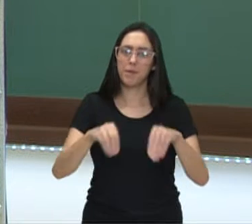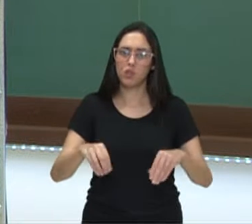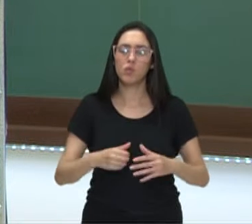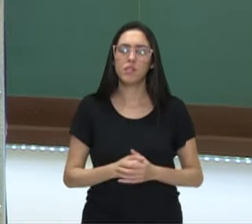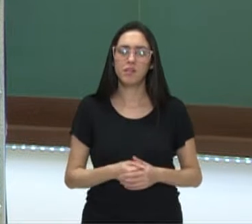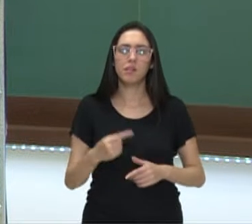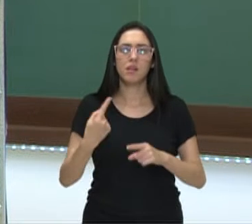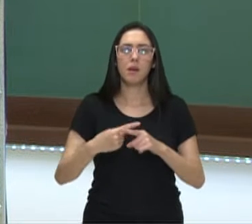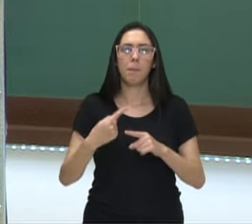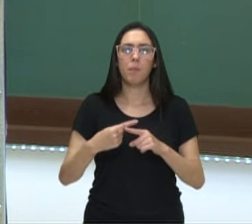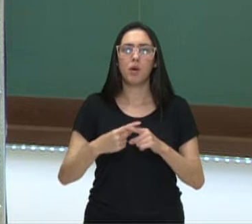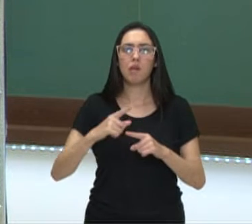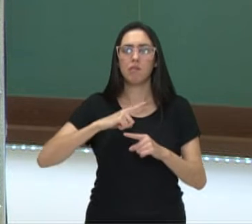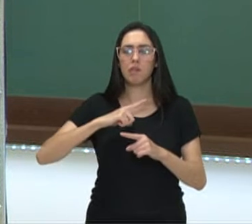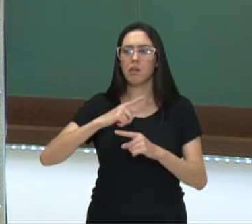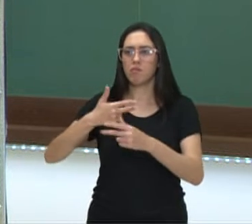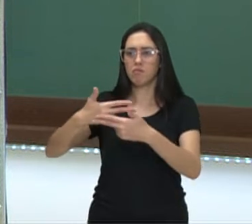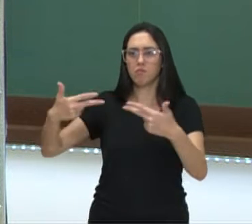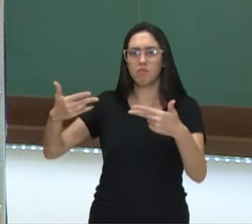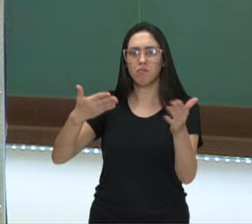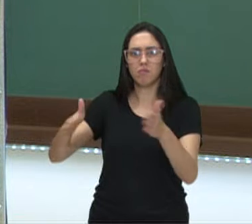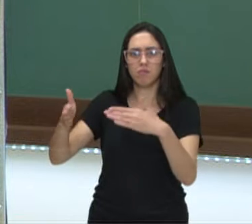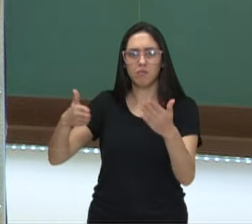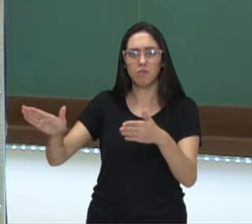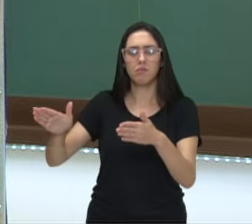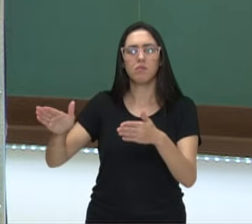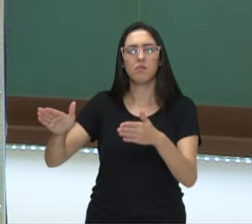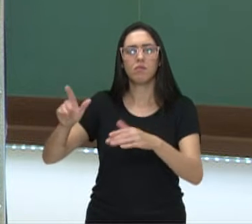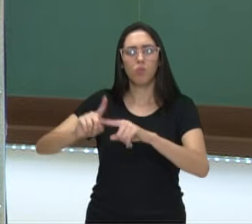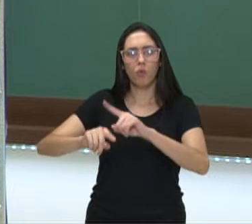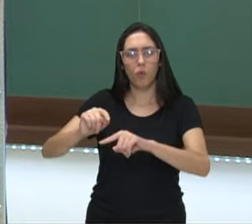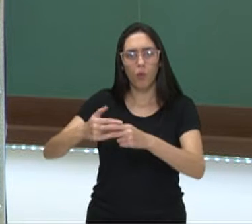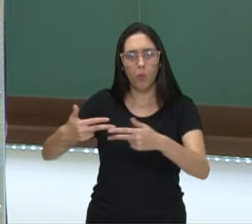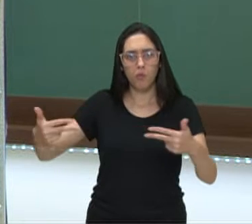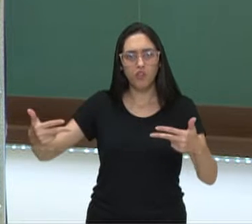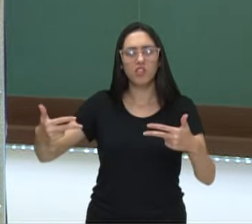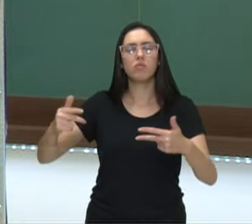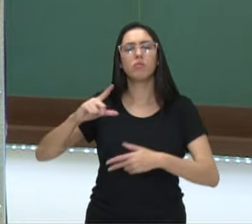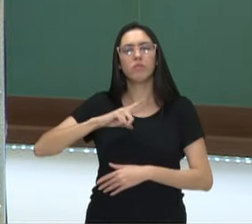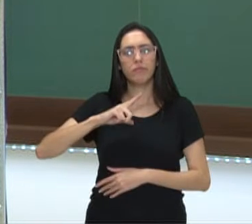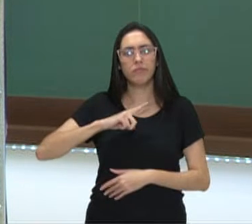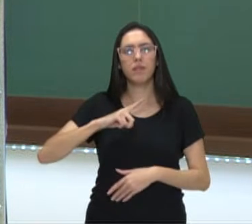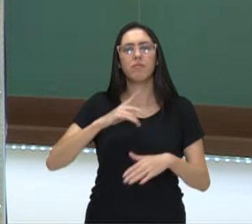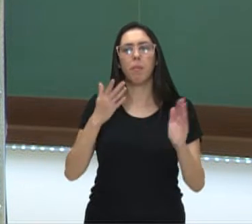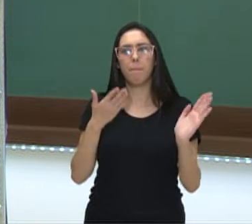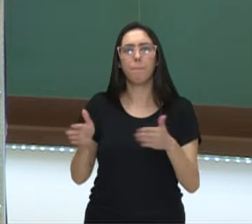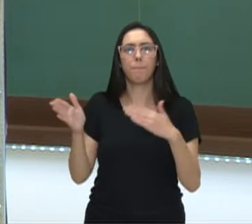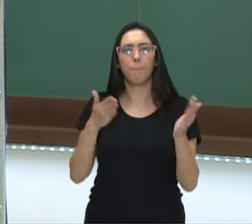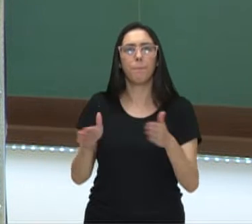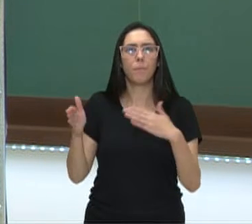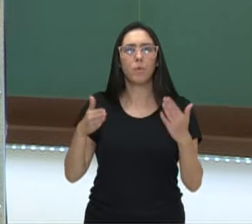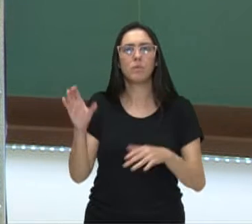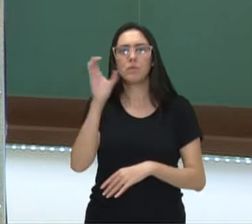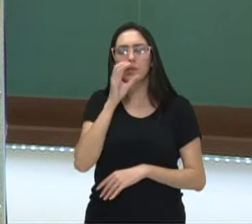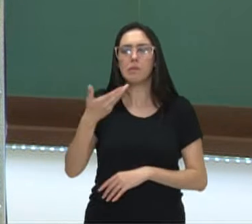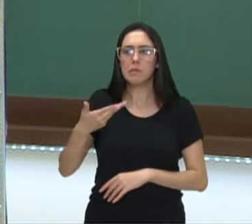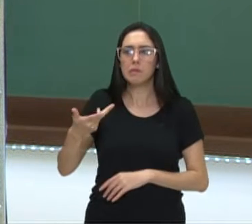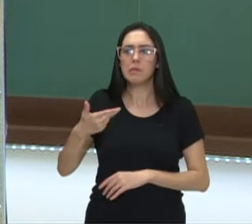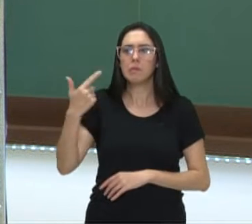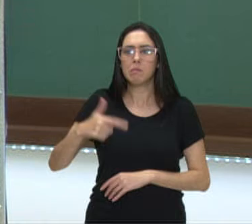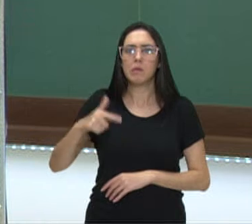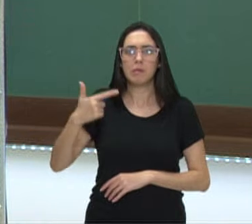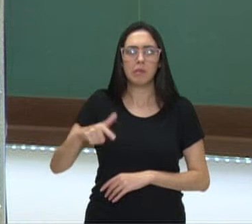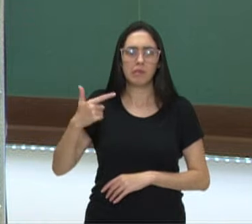má extração da matéria-prima, o beneficiamento dessa matéria-prima e também a produção, seja do item qual for que a gente estiver